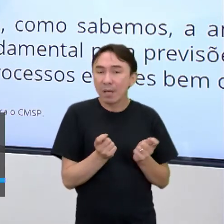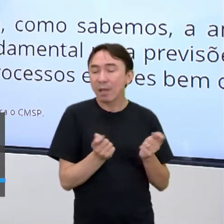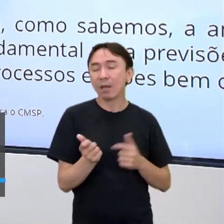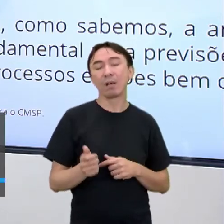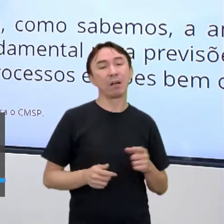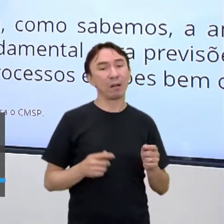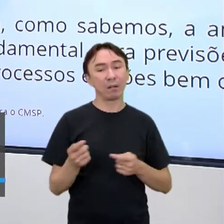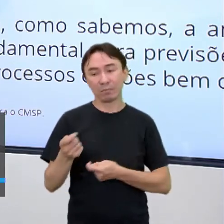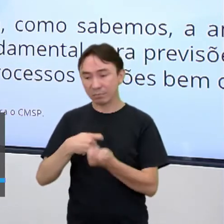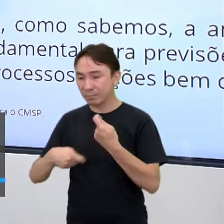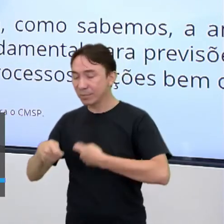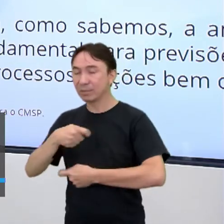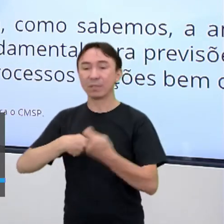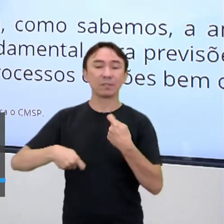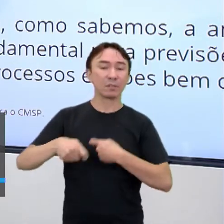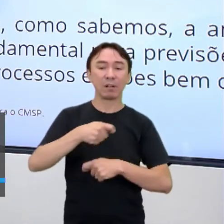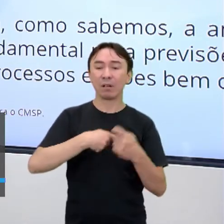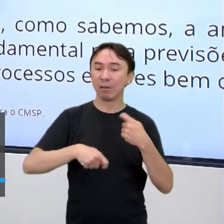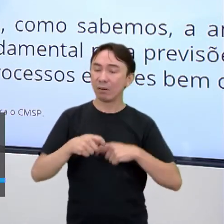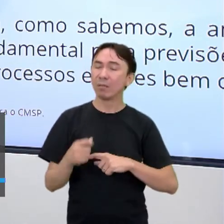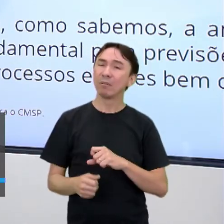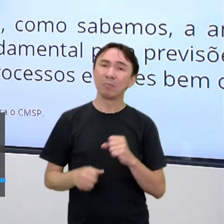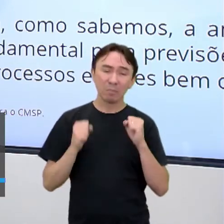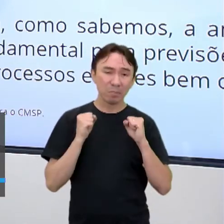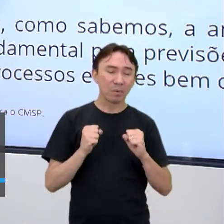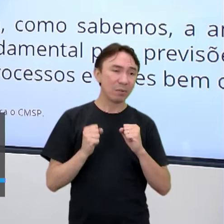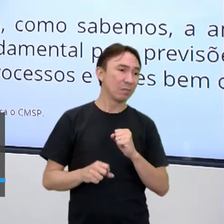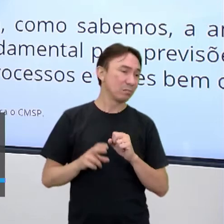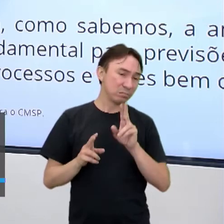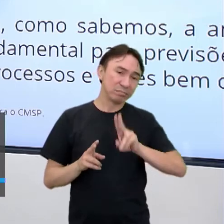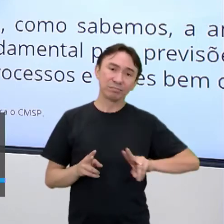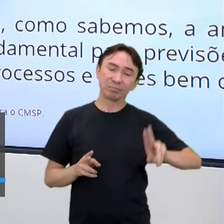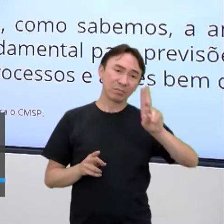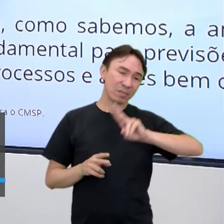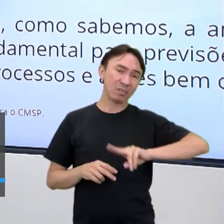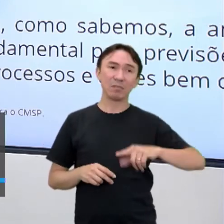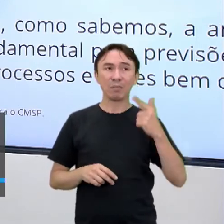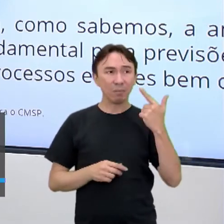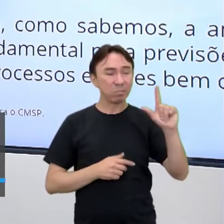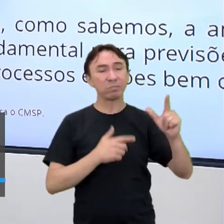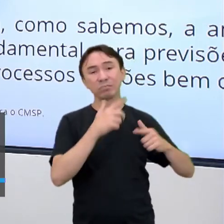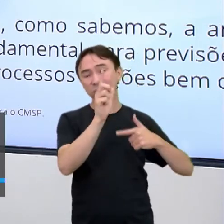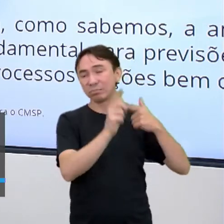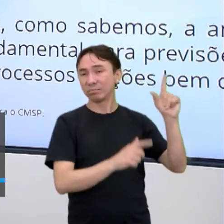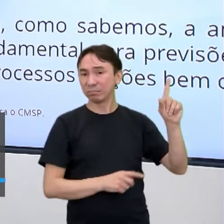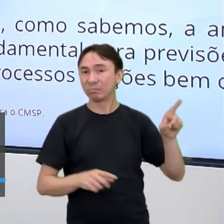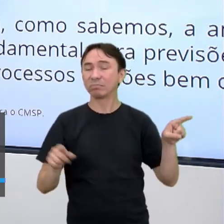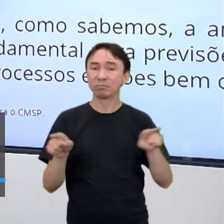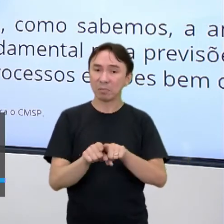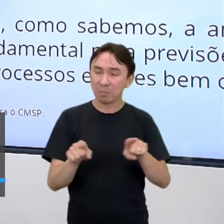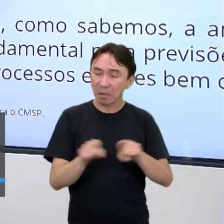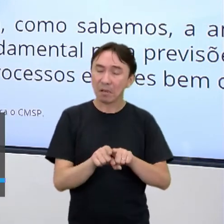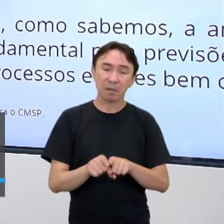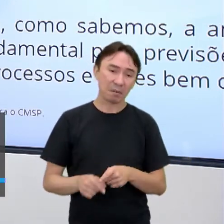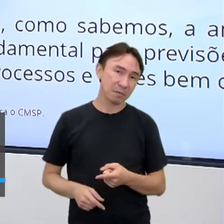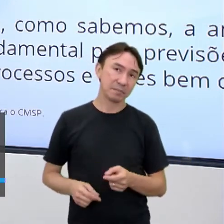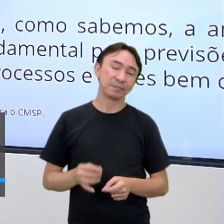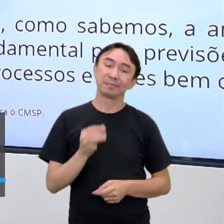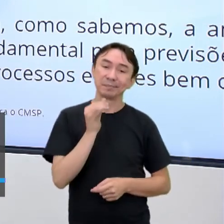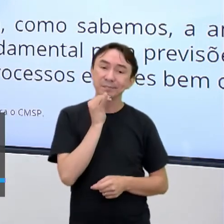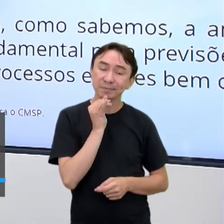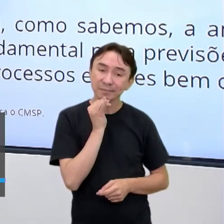ser utilizado, né, em muitas outras situações também, tá? Repito, questões ligadas